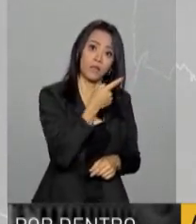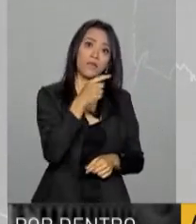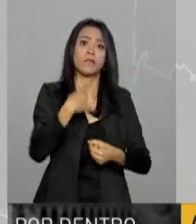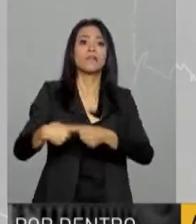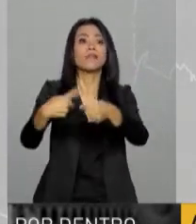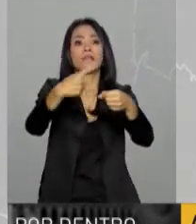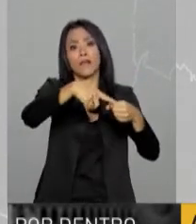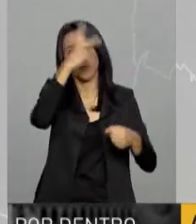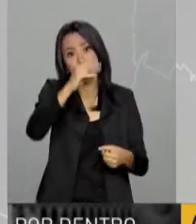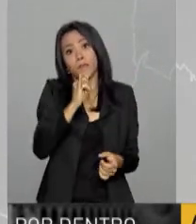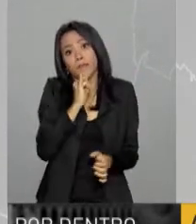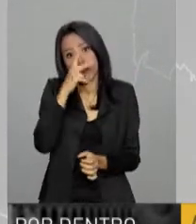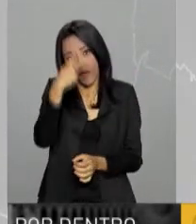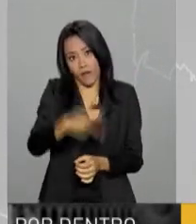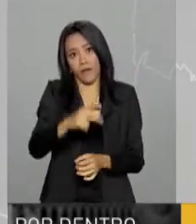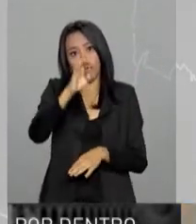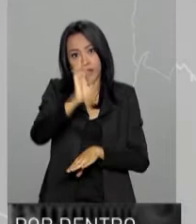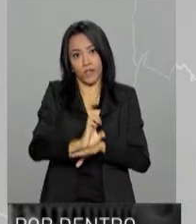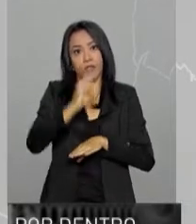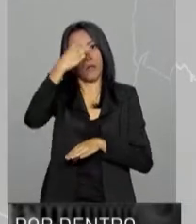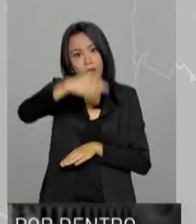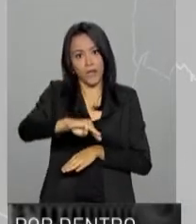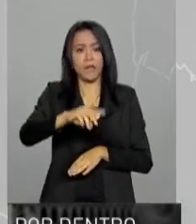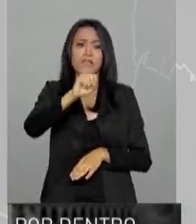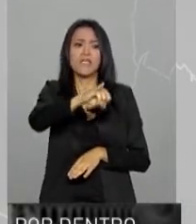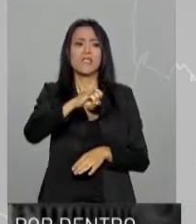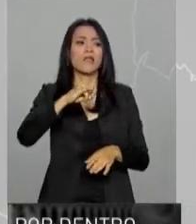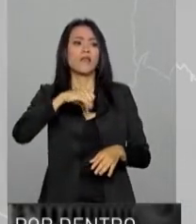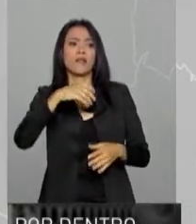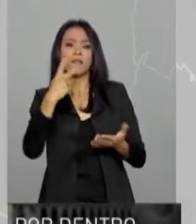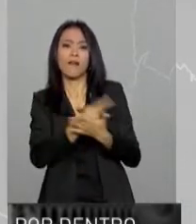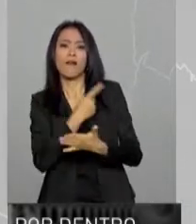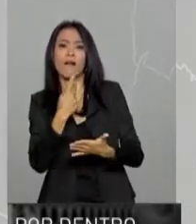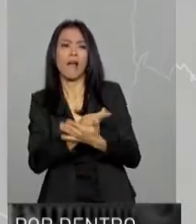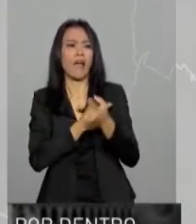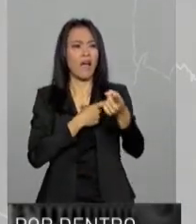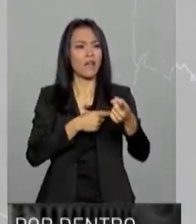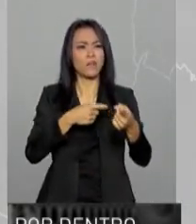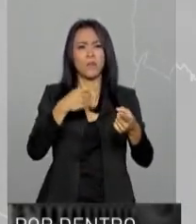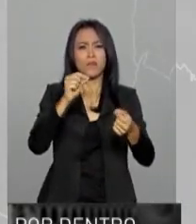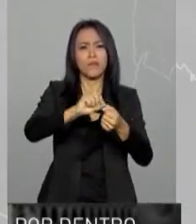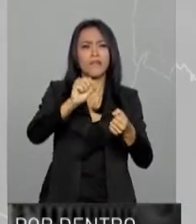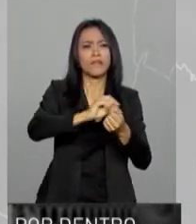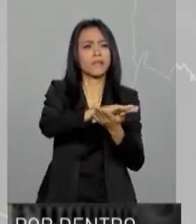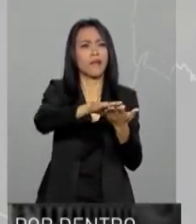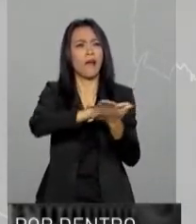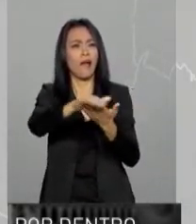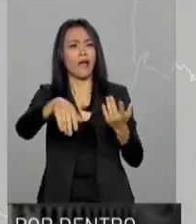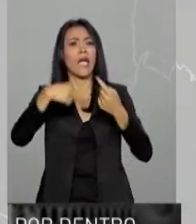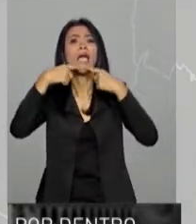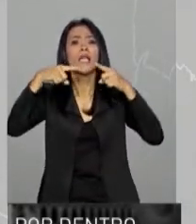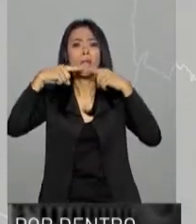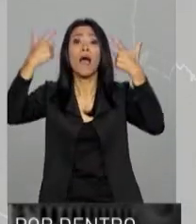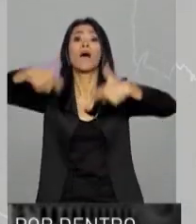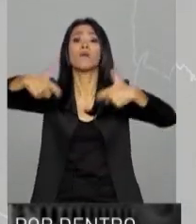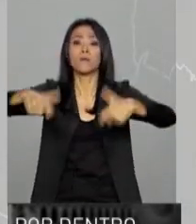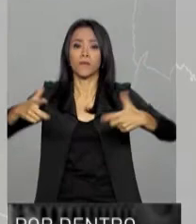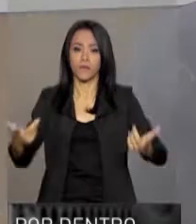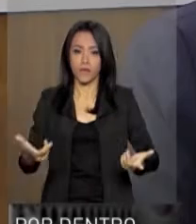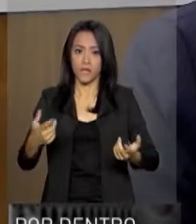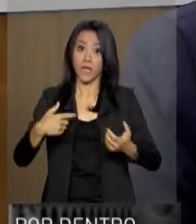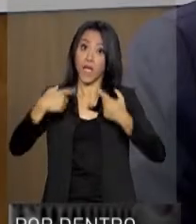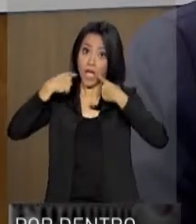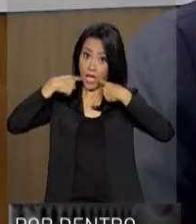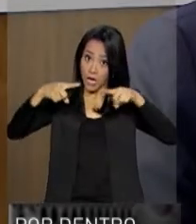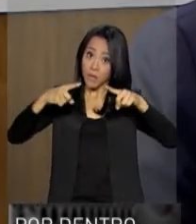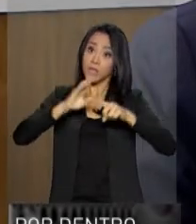aqui no maranhão canal direto a irregularidade com relação ao não funcionamento do programa o canal direto são as prefeituras